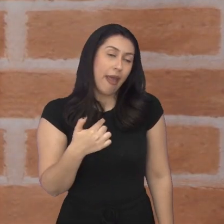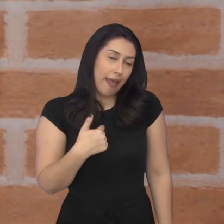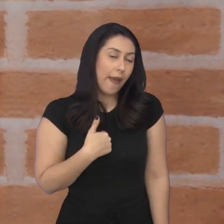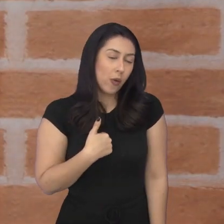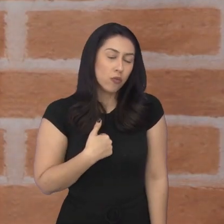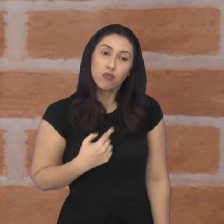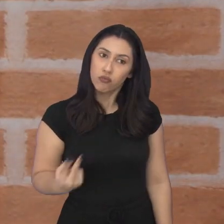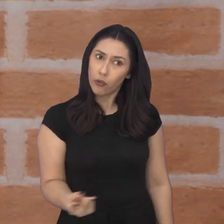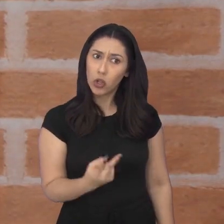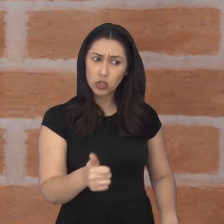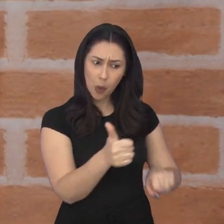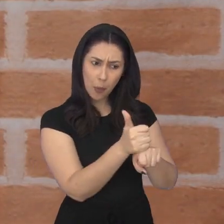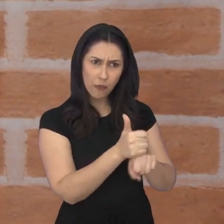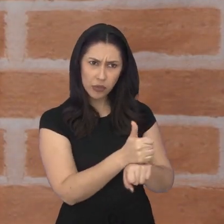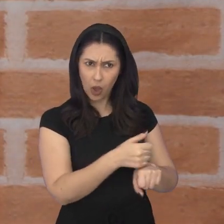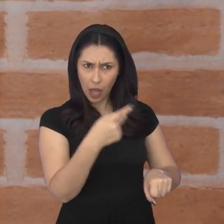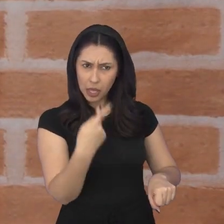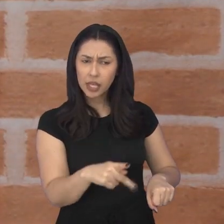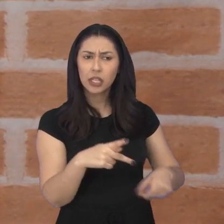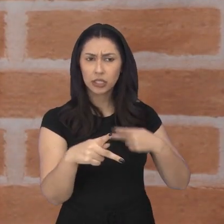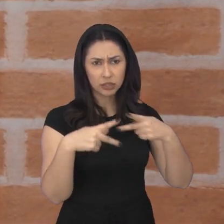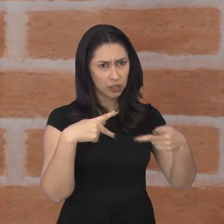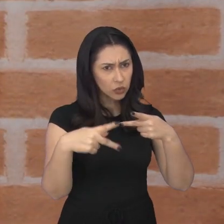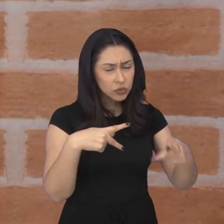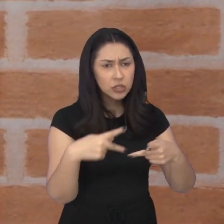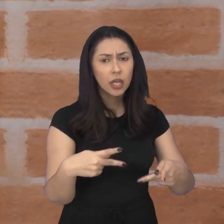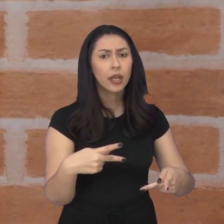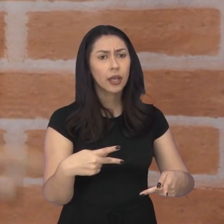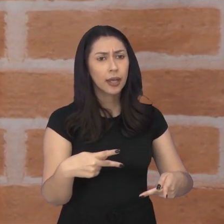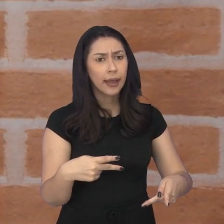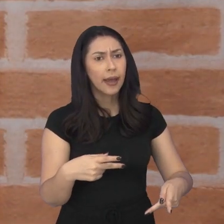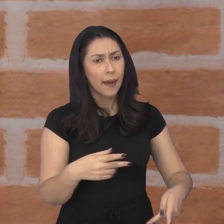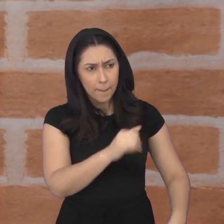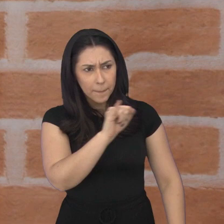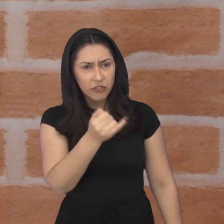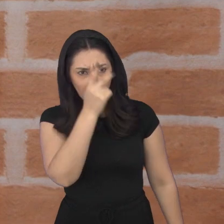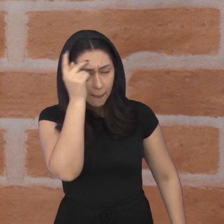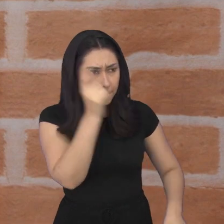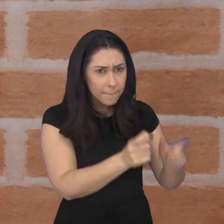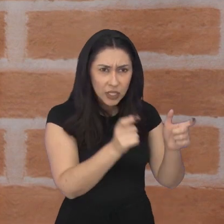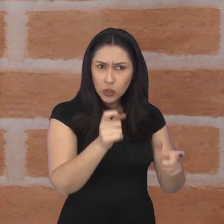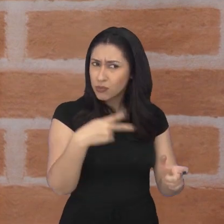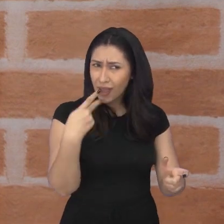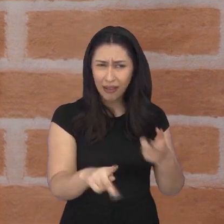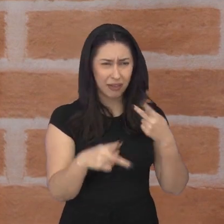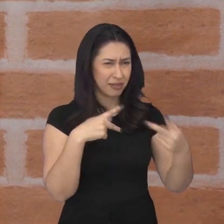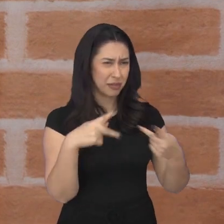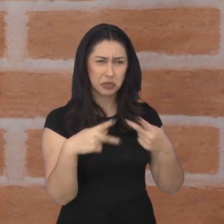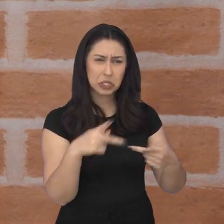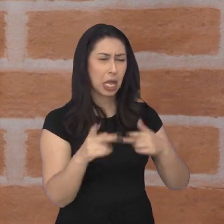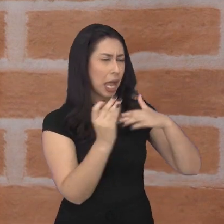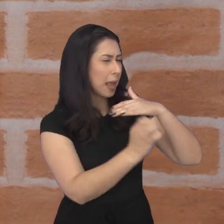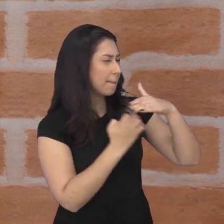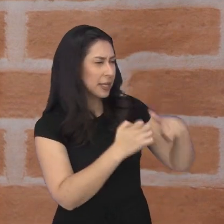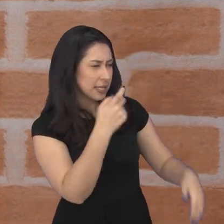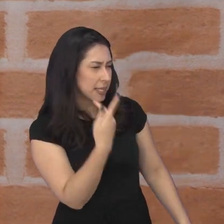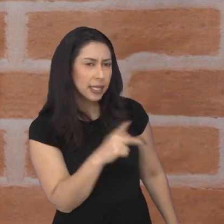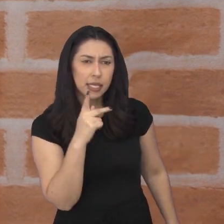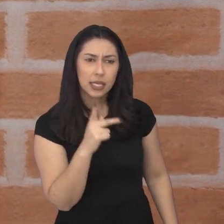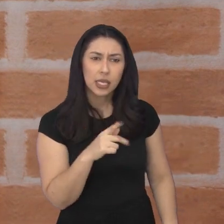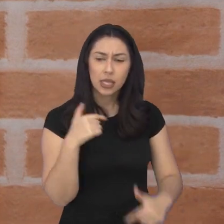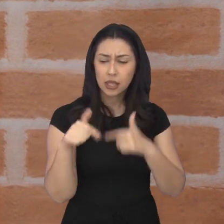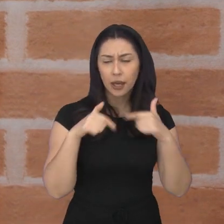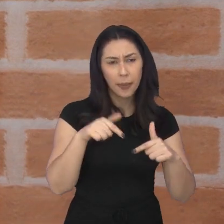faço questão de, estando na cidade, né, de valorizar quem é local, as empresas locais, os serviços locais, fazer